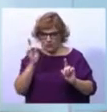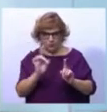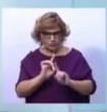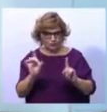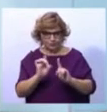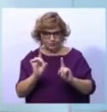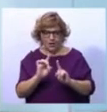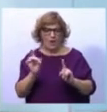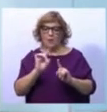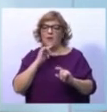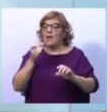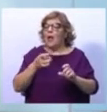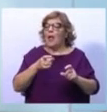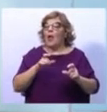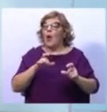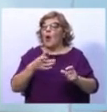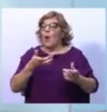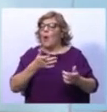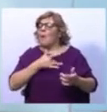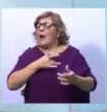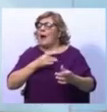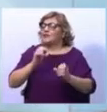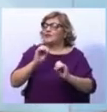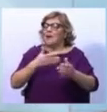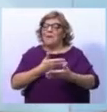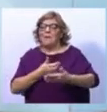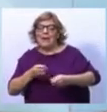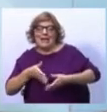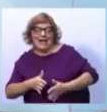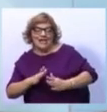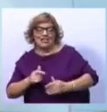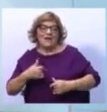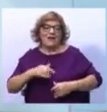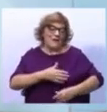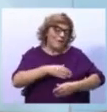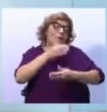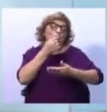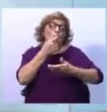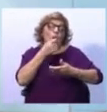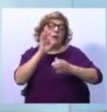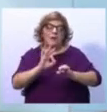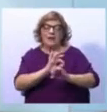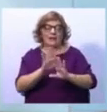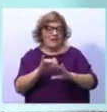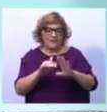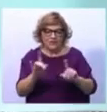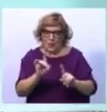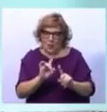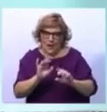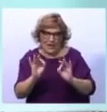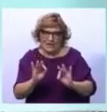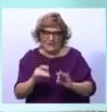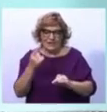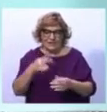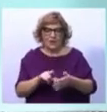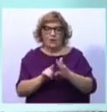pode ser romantizado como nós vemos todos no filme, que o bebê nasce, vai à maminha da mãe, faz a pega correta e está feito. Não é assim. Não.